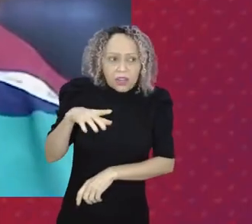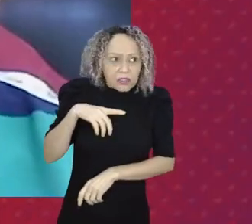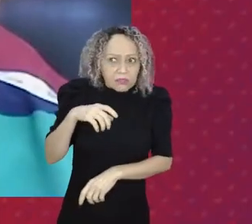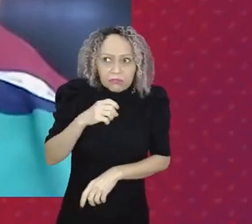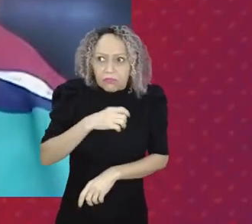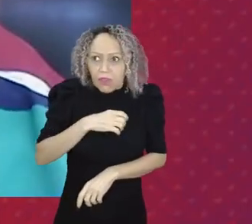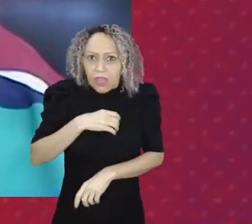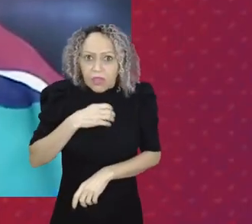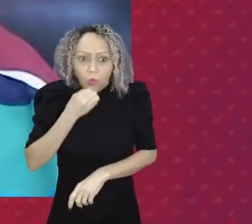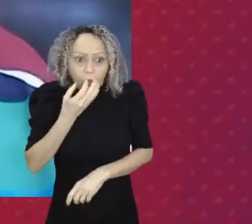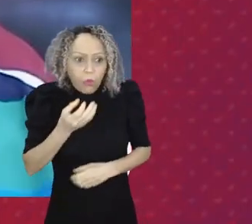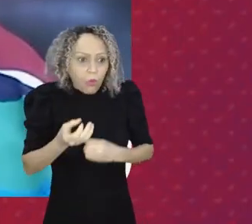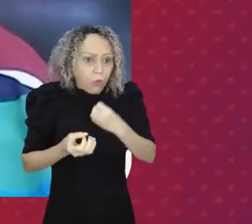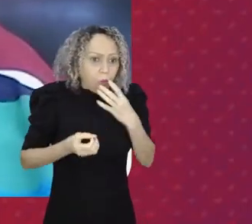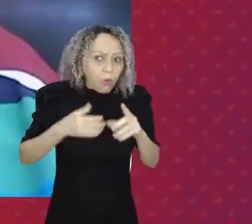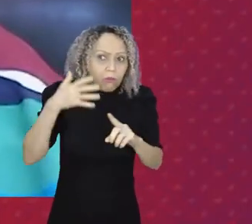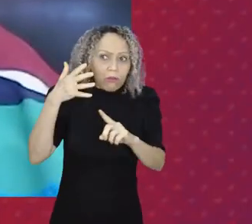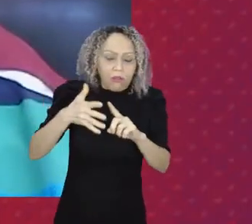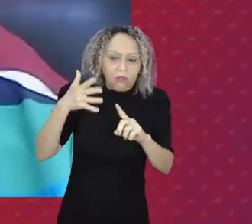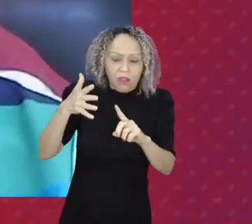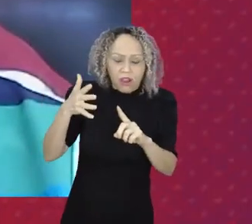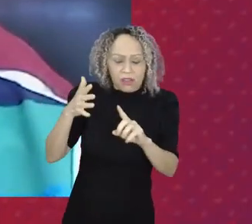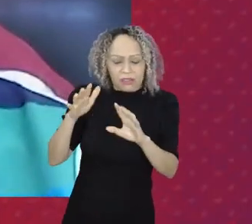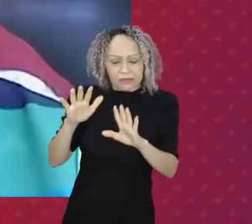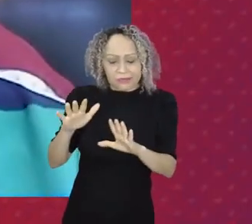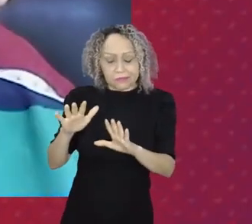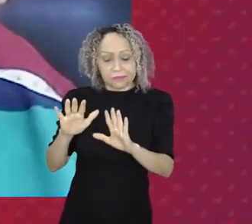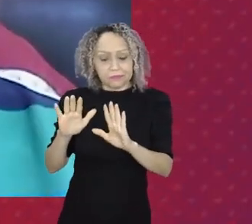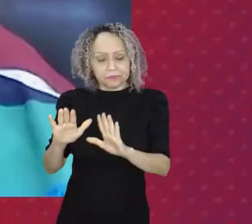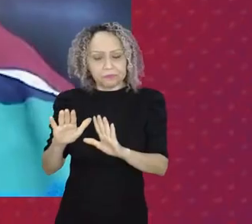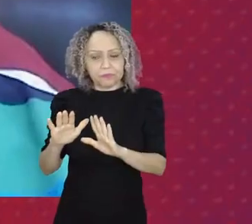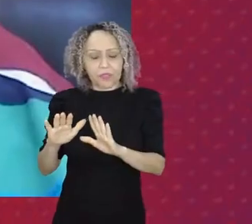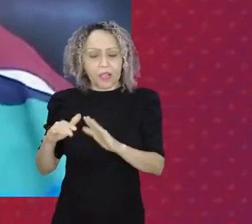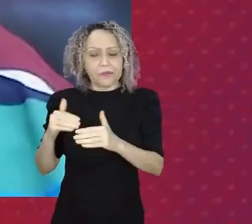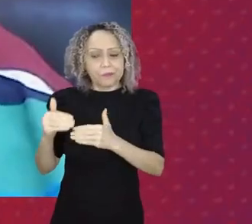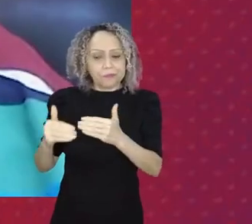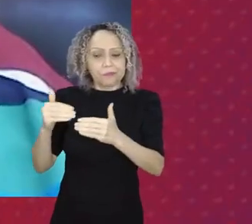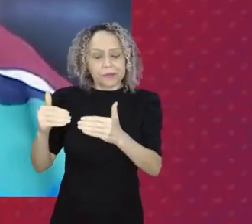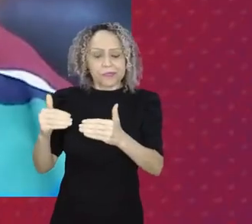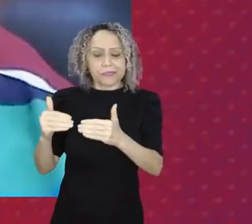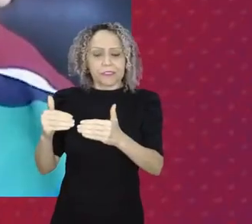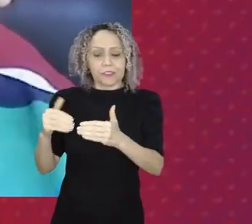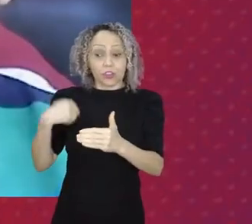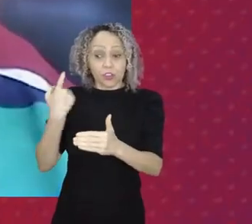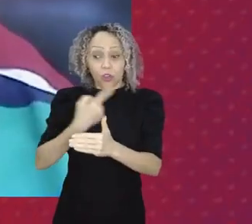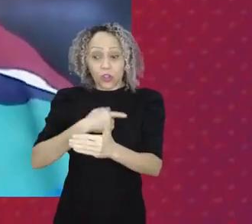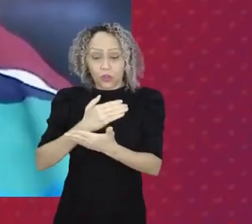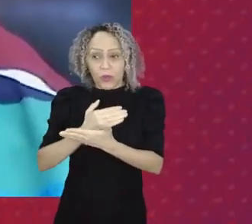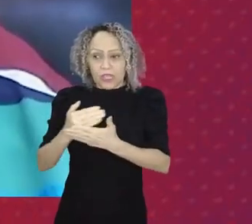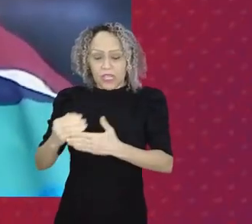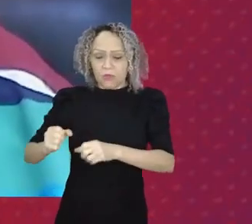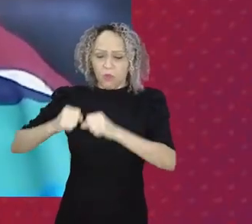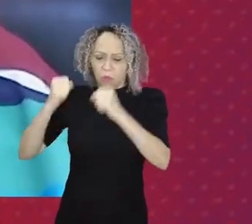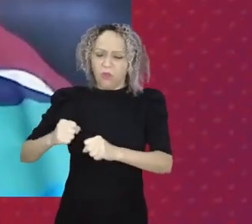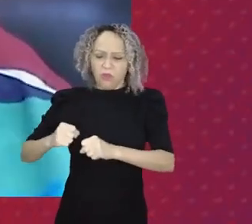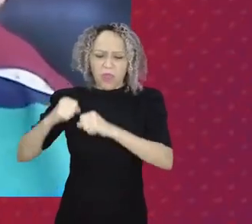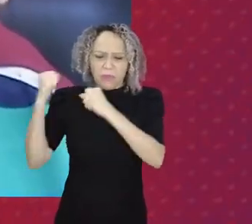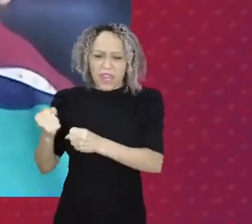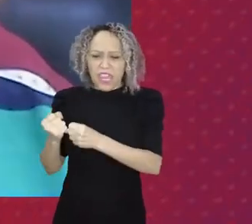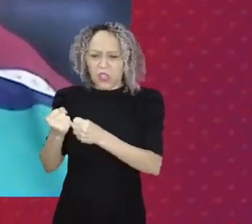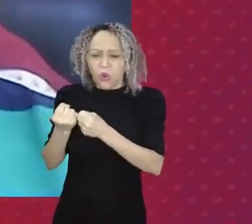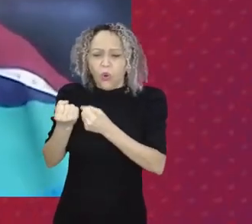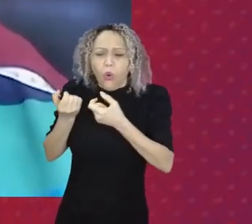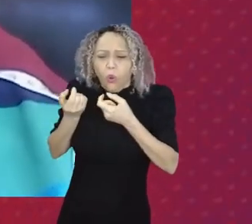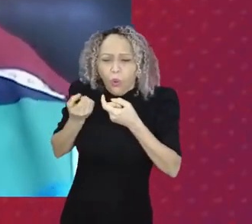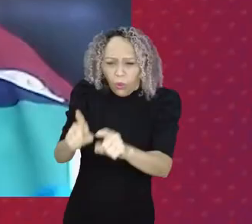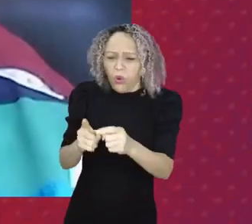expressar. Começa a ser o movimento do custo de vida, a oportunidade das mulheres poderem